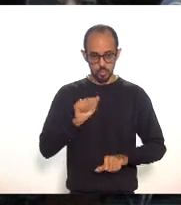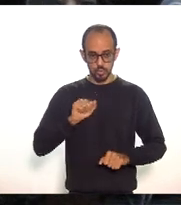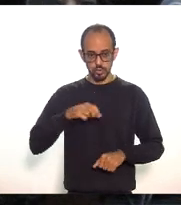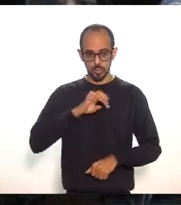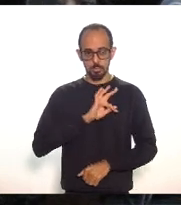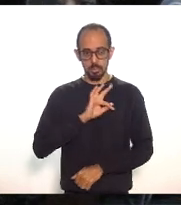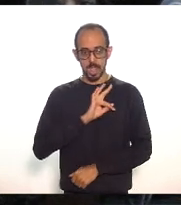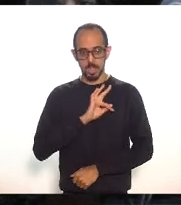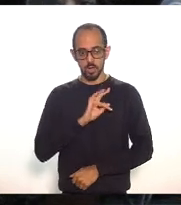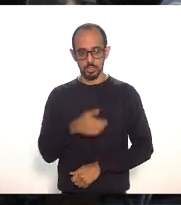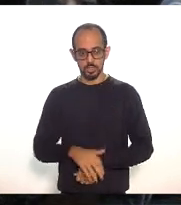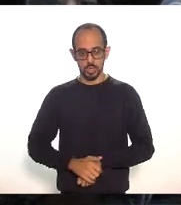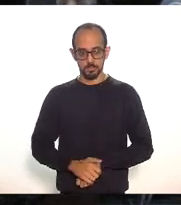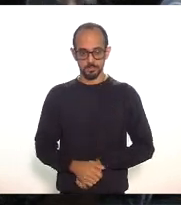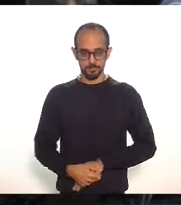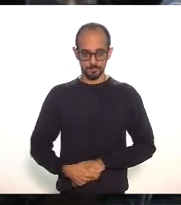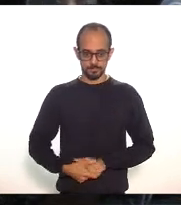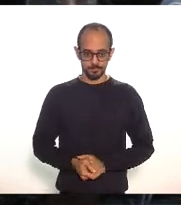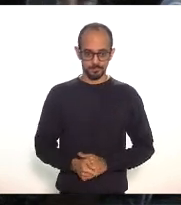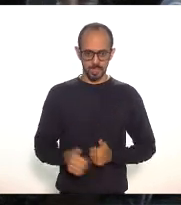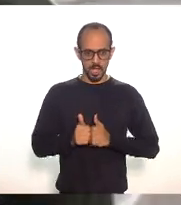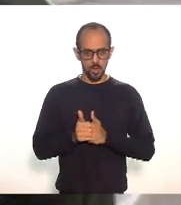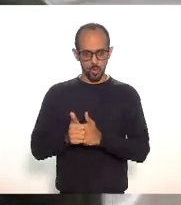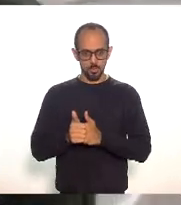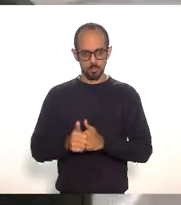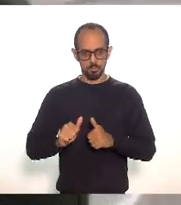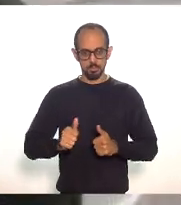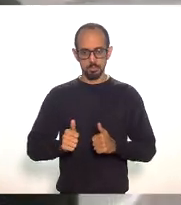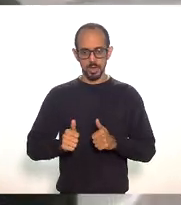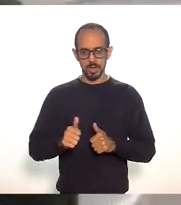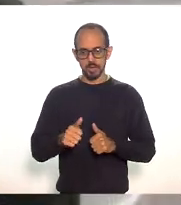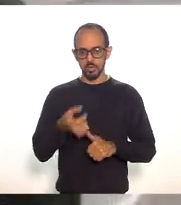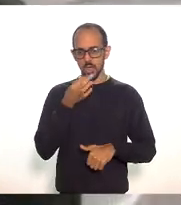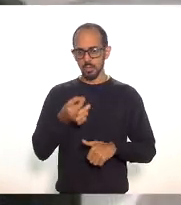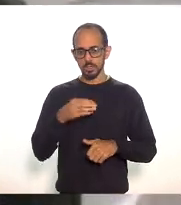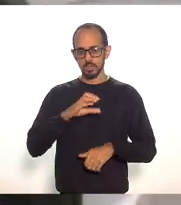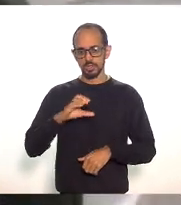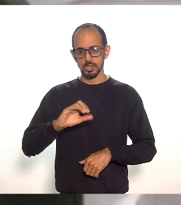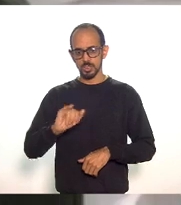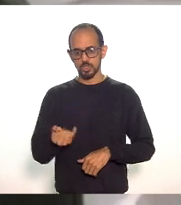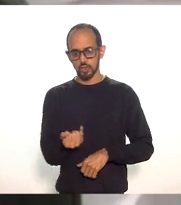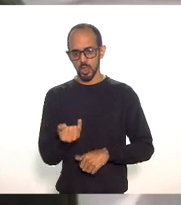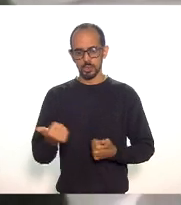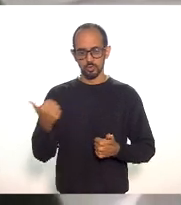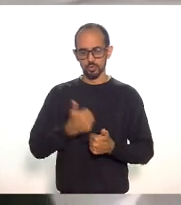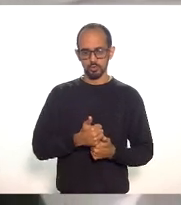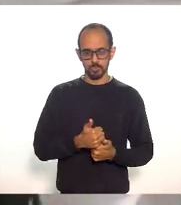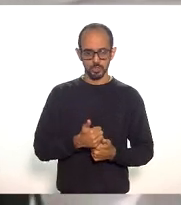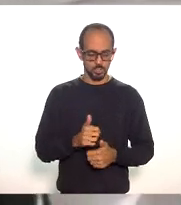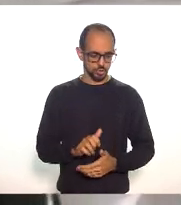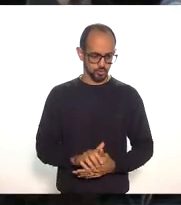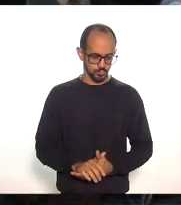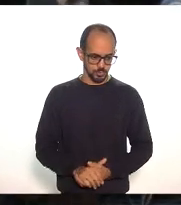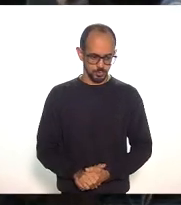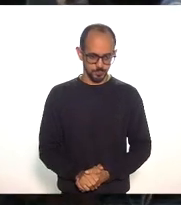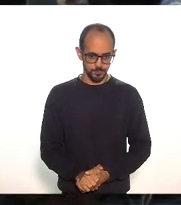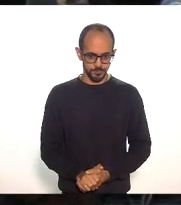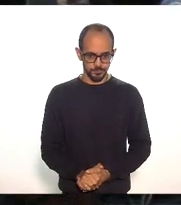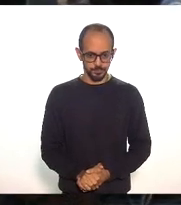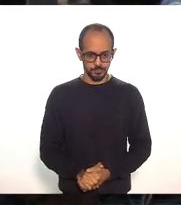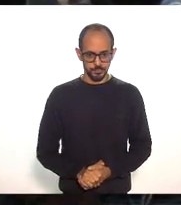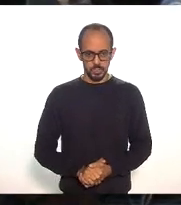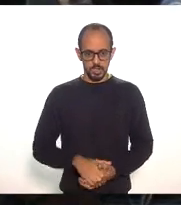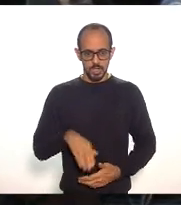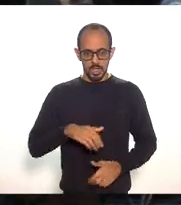Marta Rocha. Acompanho o parecer da CCJ na forma do substitutivo. Pela Comissão